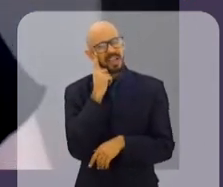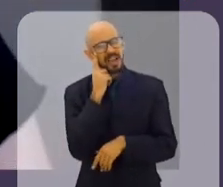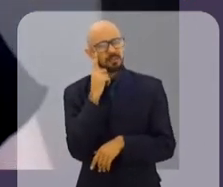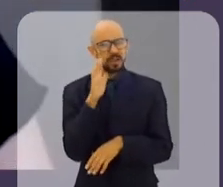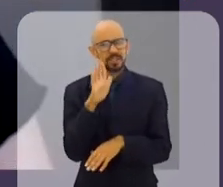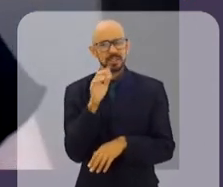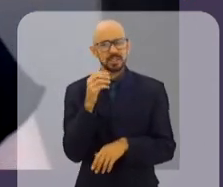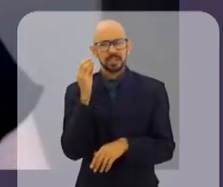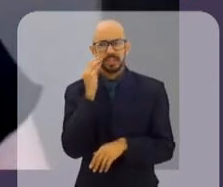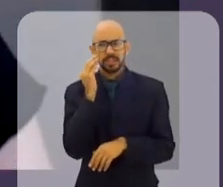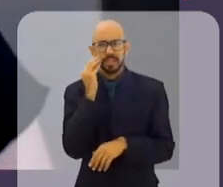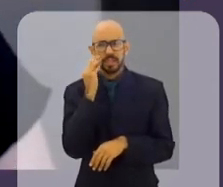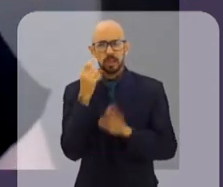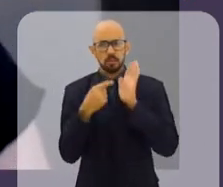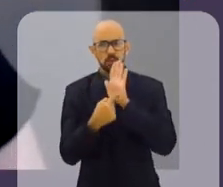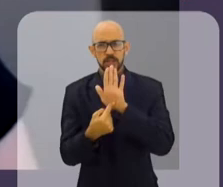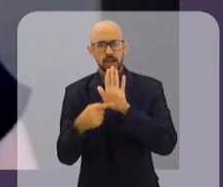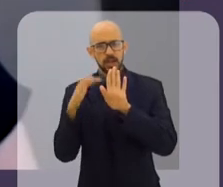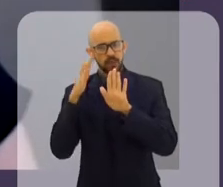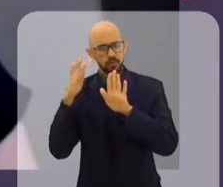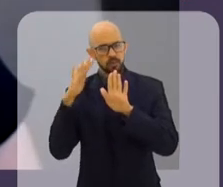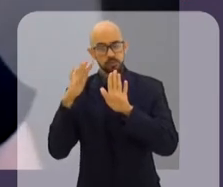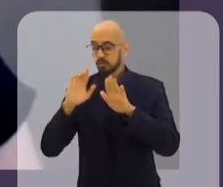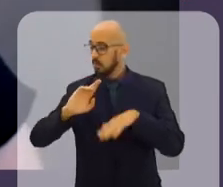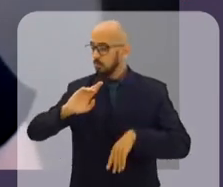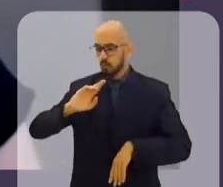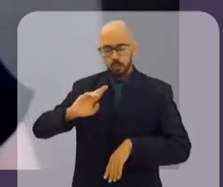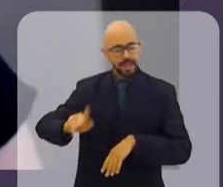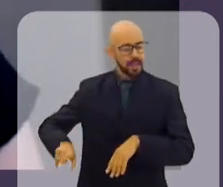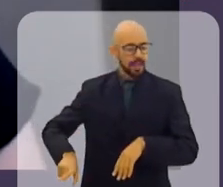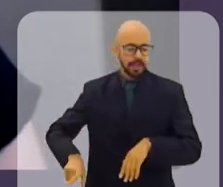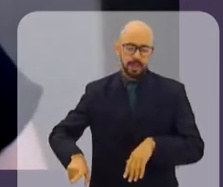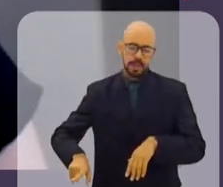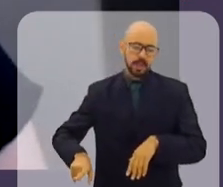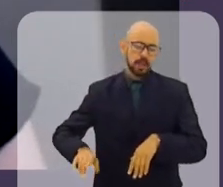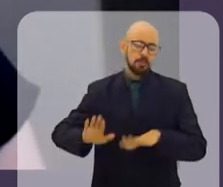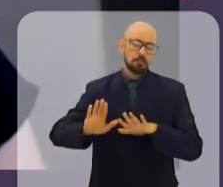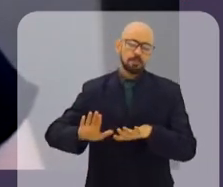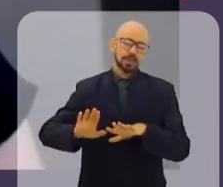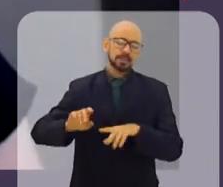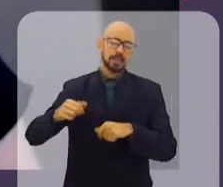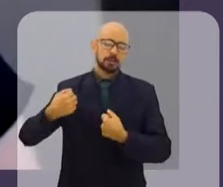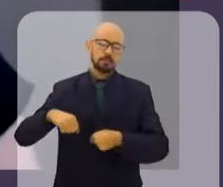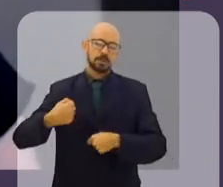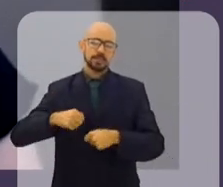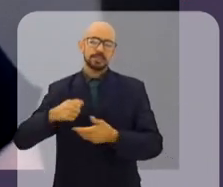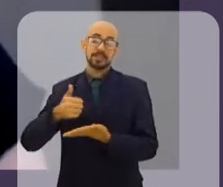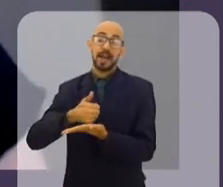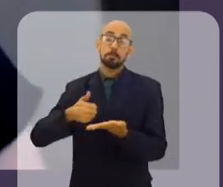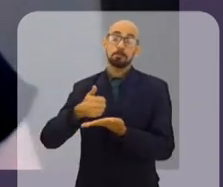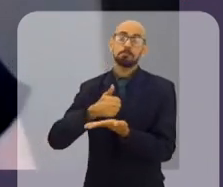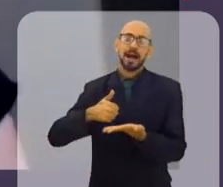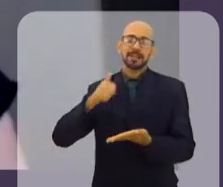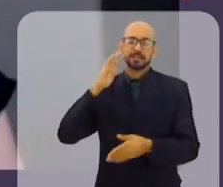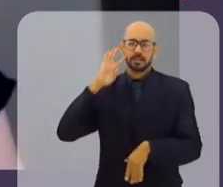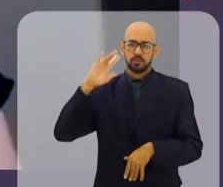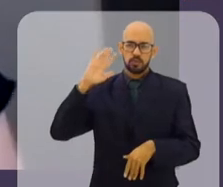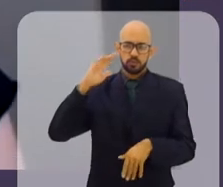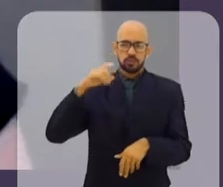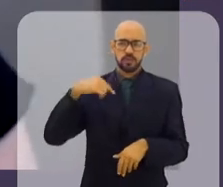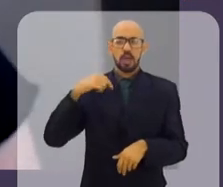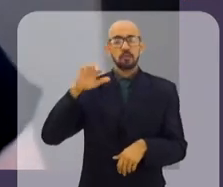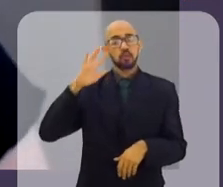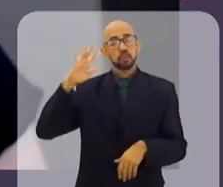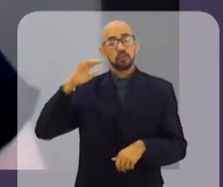você tenta mostrar que ela é filósofa? E aí eu brinco, tipo, não, eu não acho que ela tem que vir como filósofa, eu acho que a filosofia tem